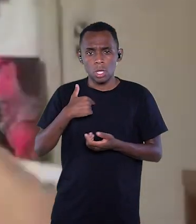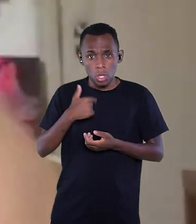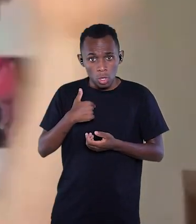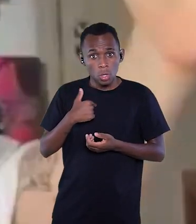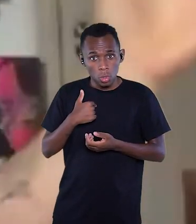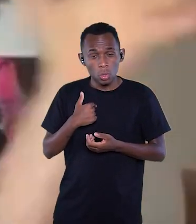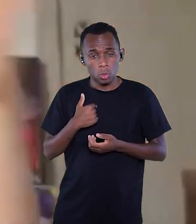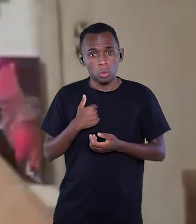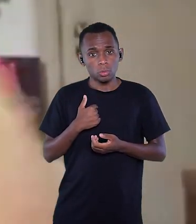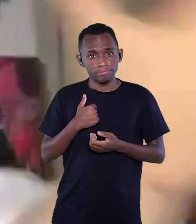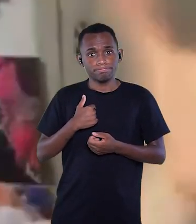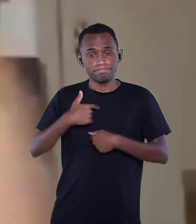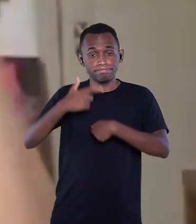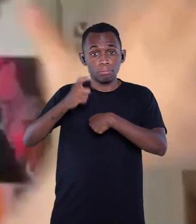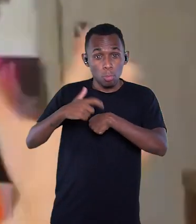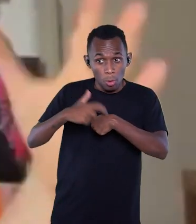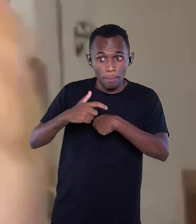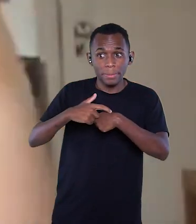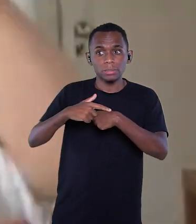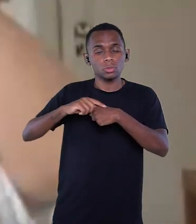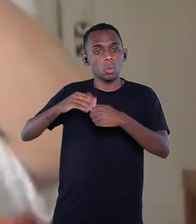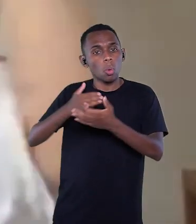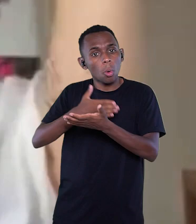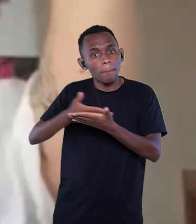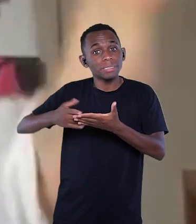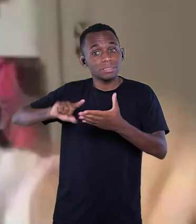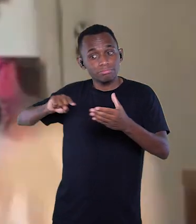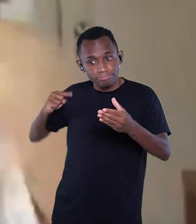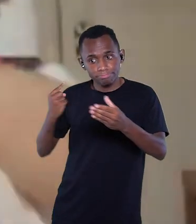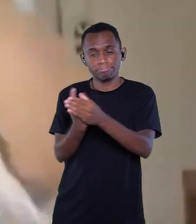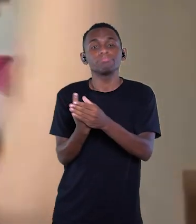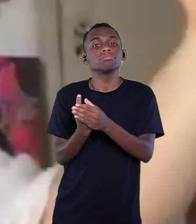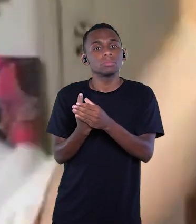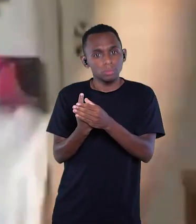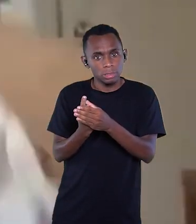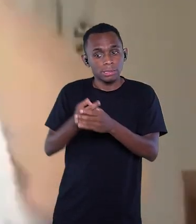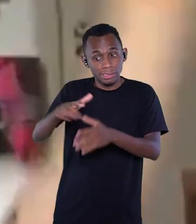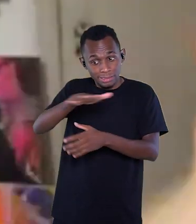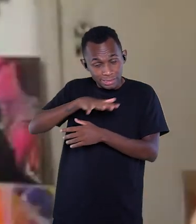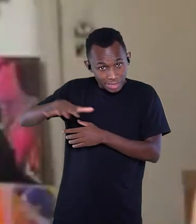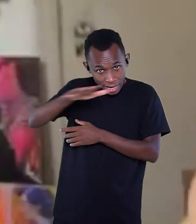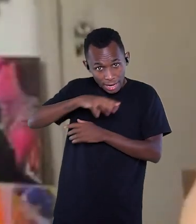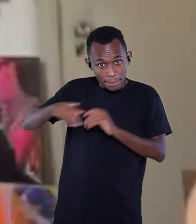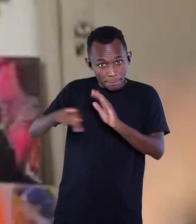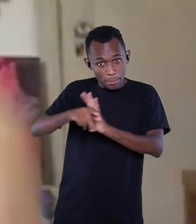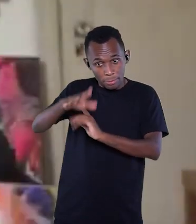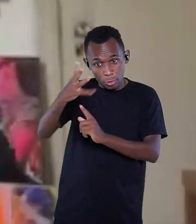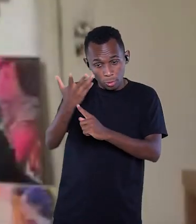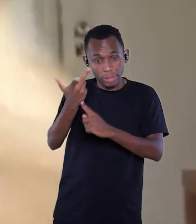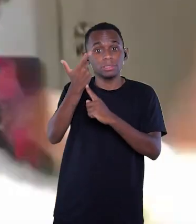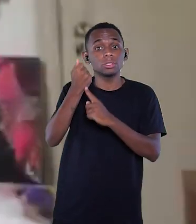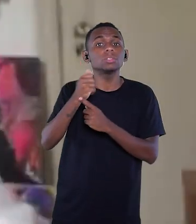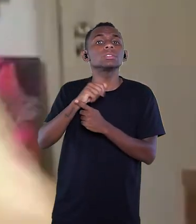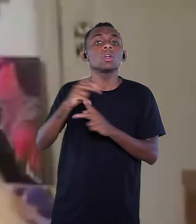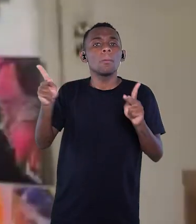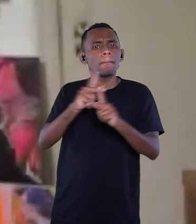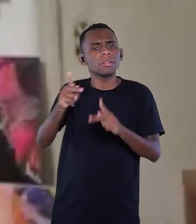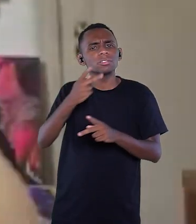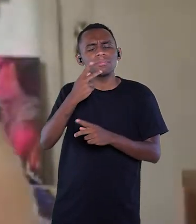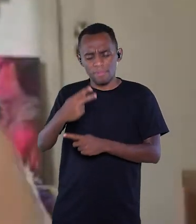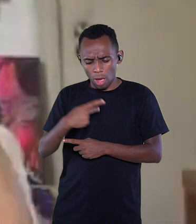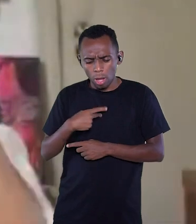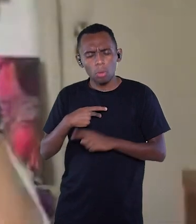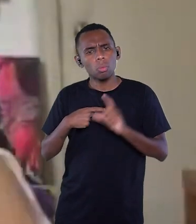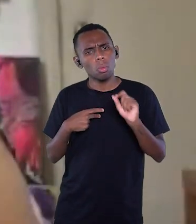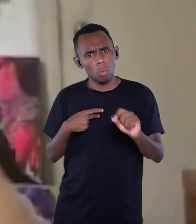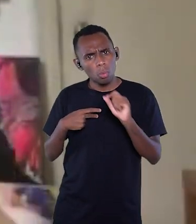estava até certo ponto me inserindo subjetivamente nesse lugar do artista, e aí ele me falou uma coisa